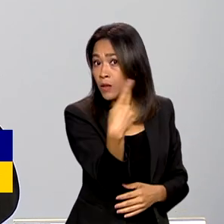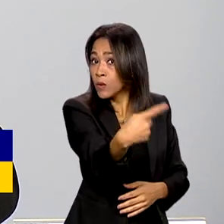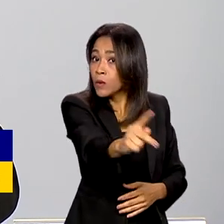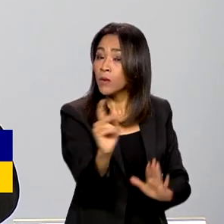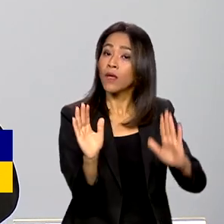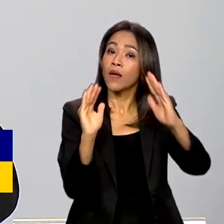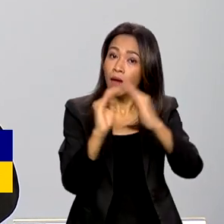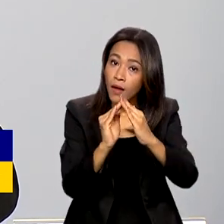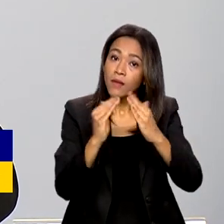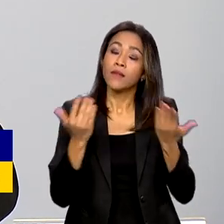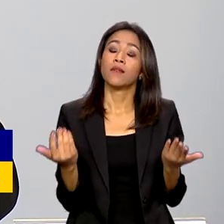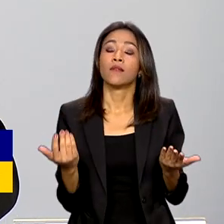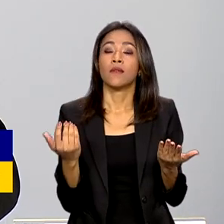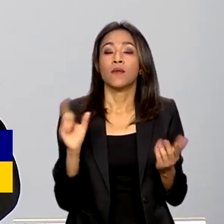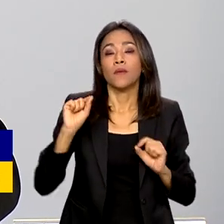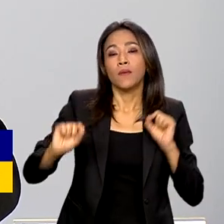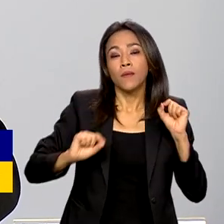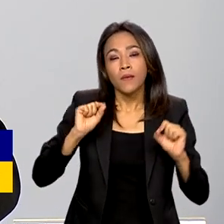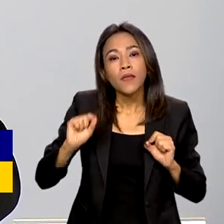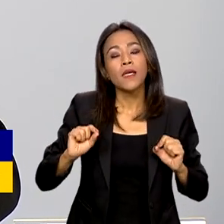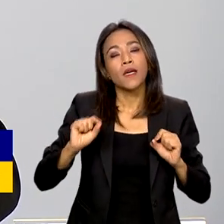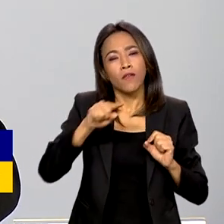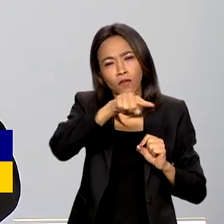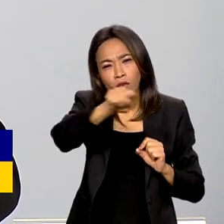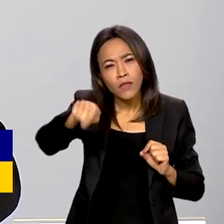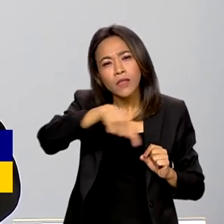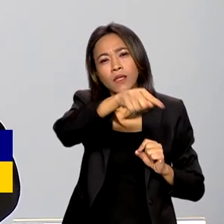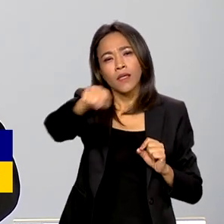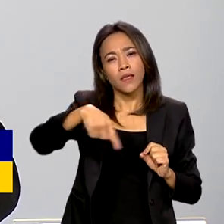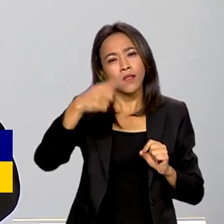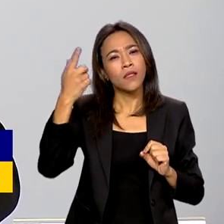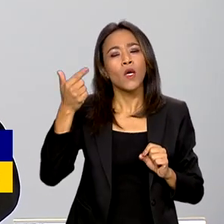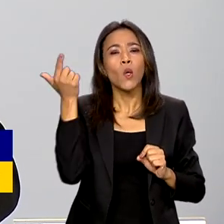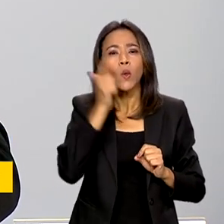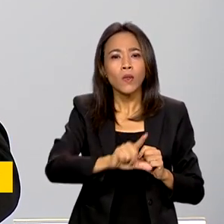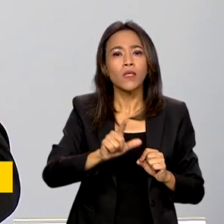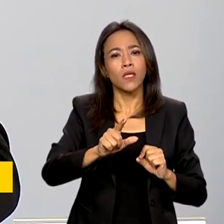casa poder de alguma forma fazer todos os suas necessidades junto à Previdência